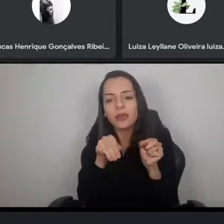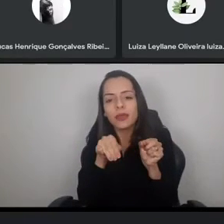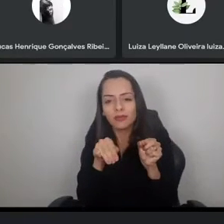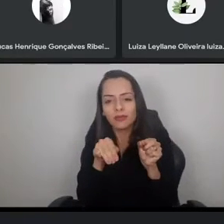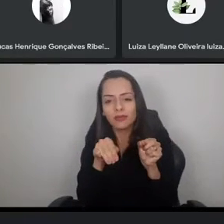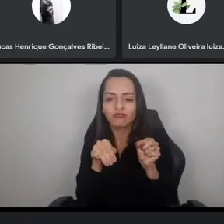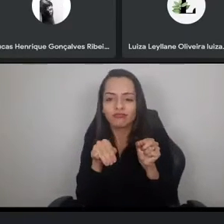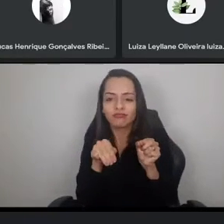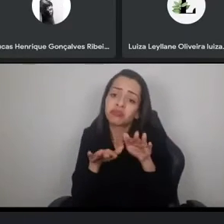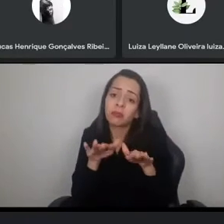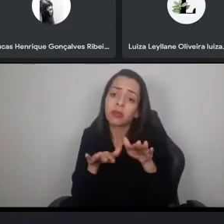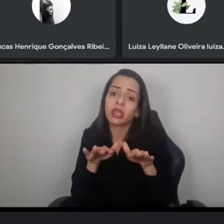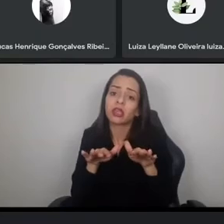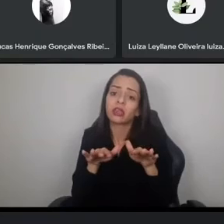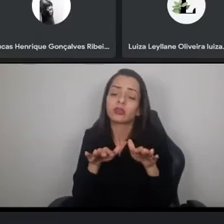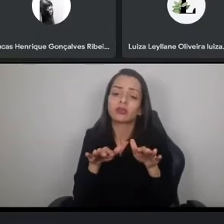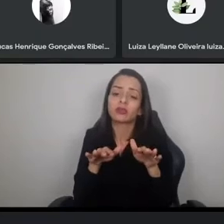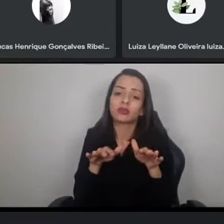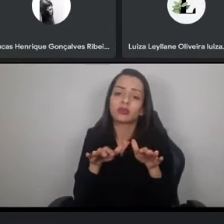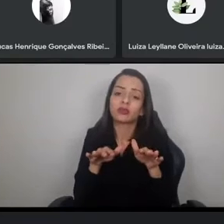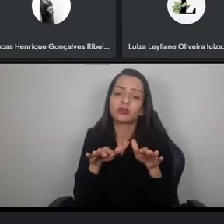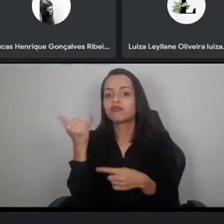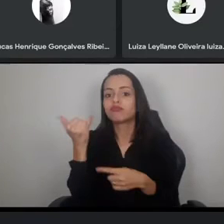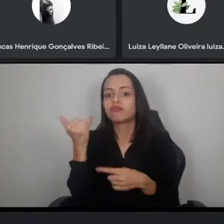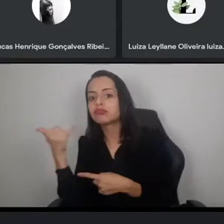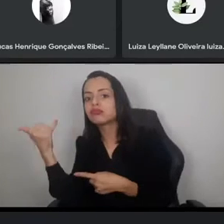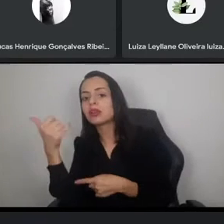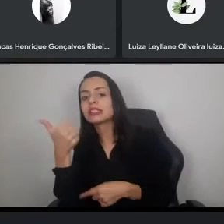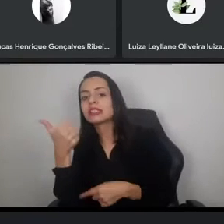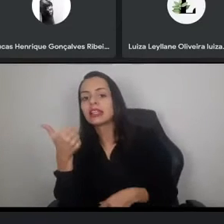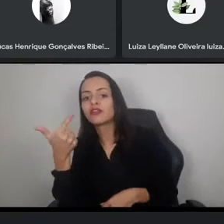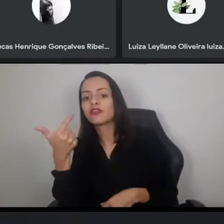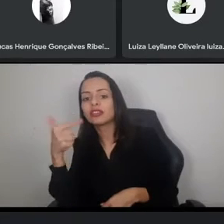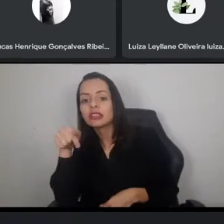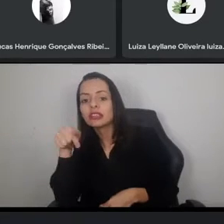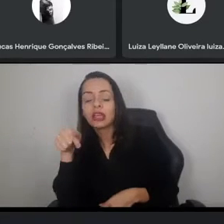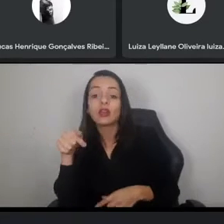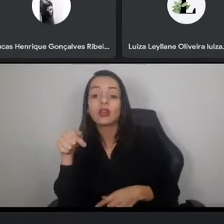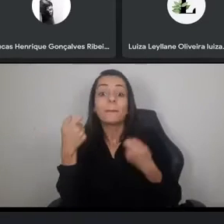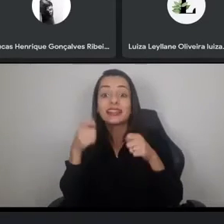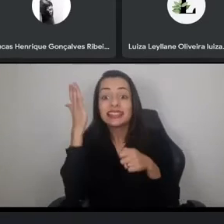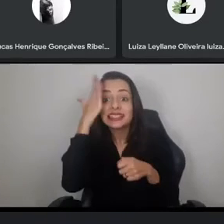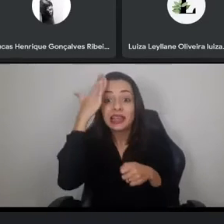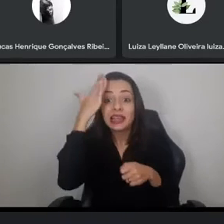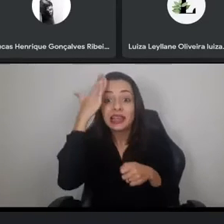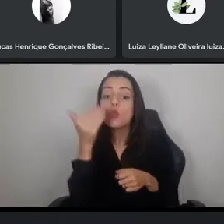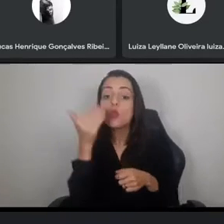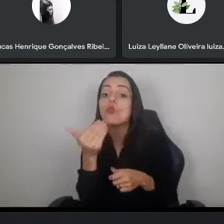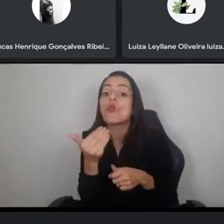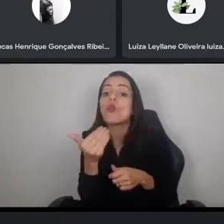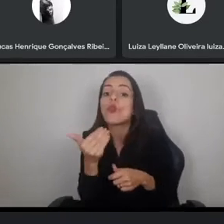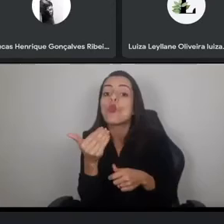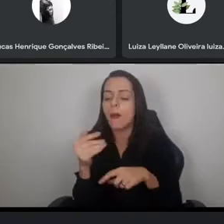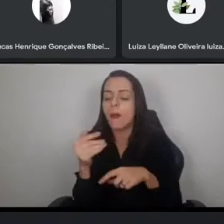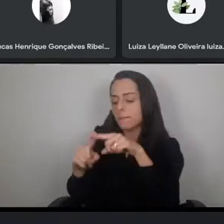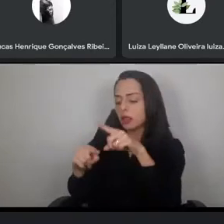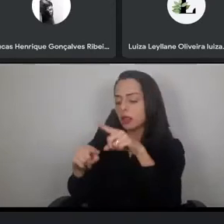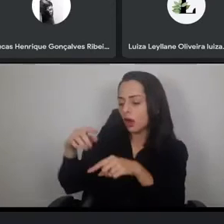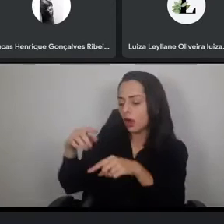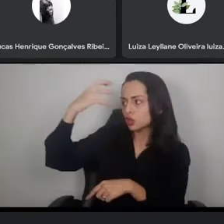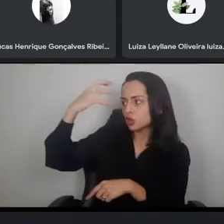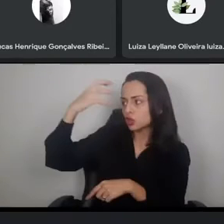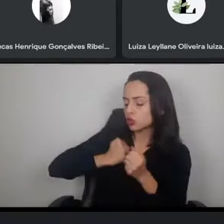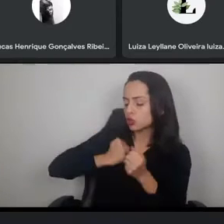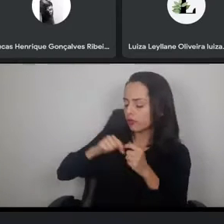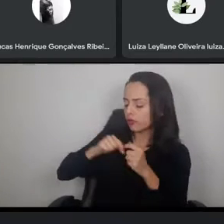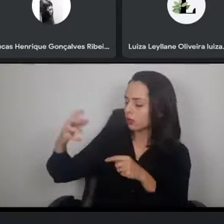colocar a instalação de acordo com a capacidade a qual o equipamento exige. Se temos